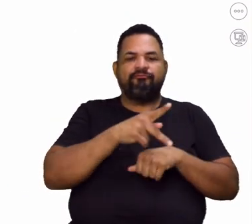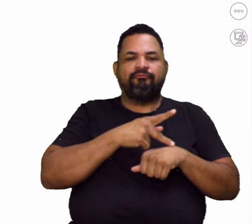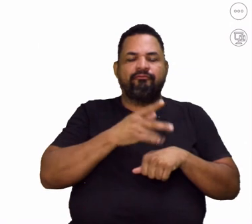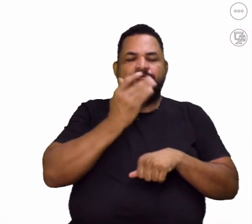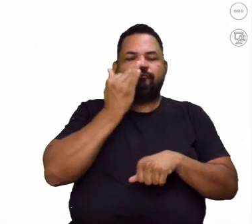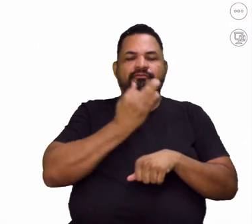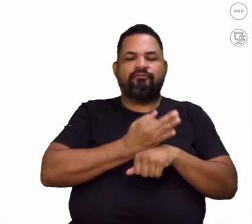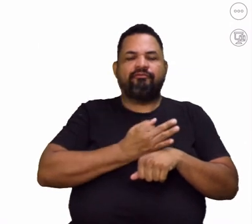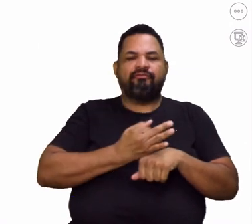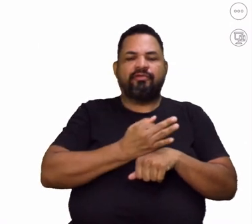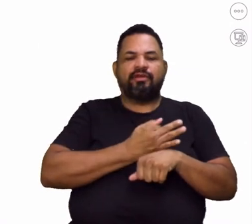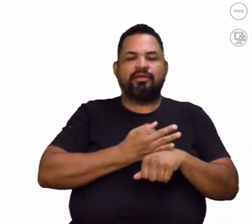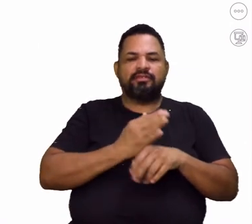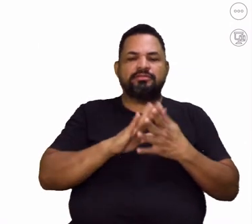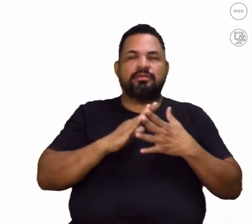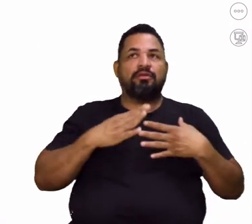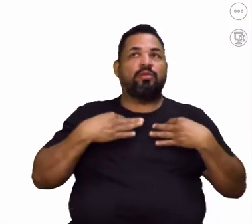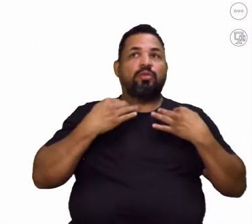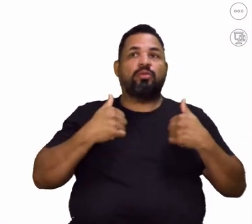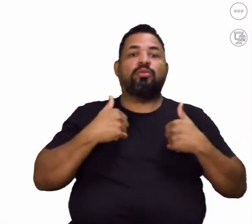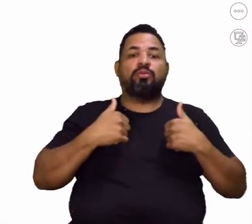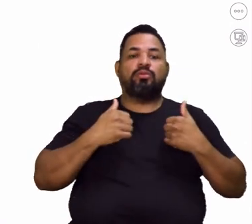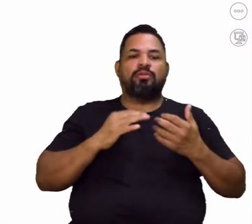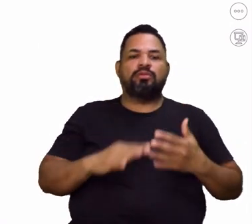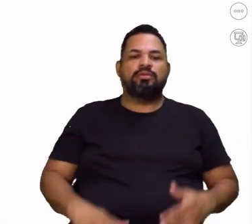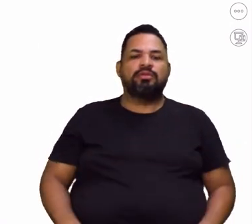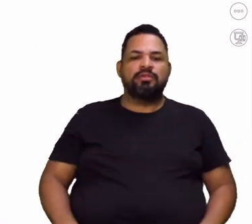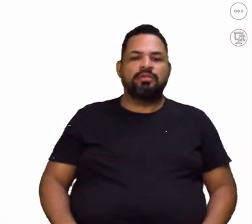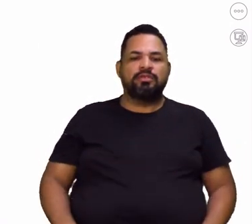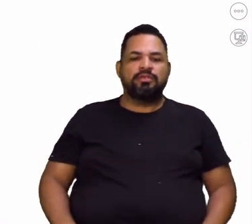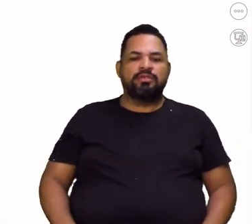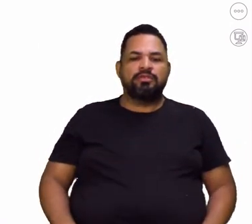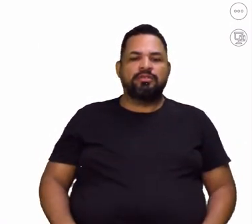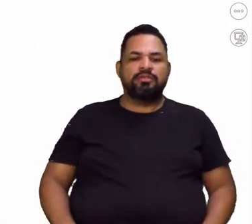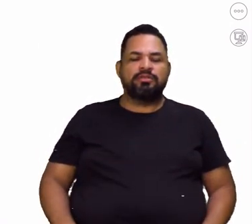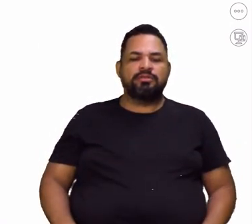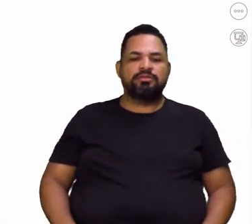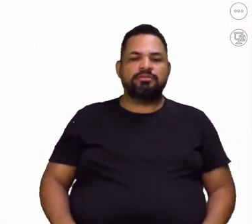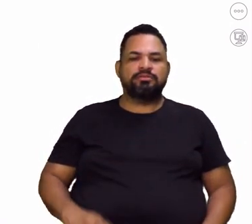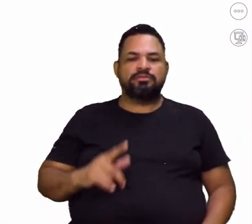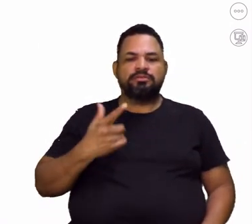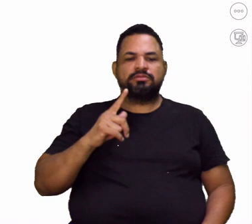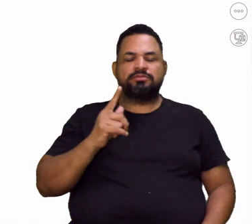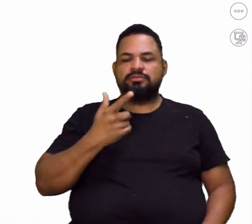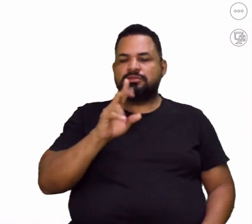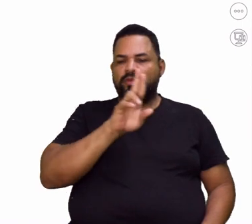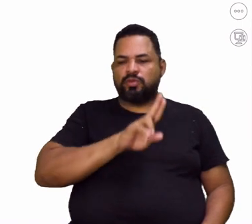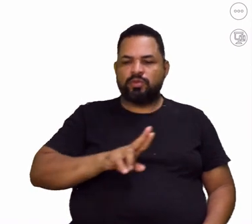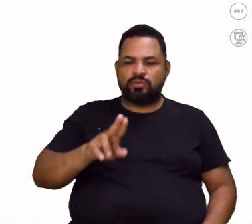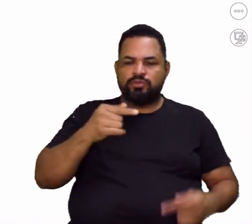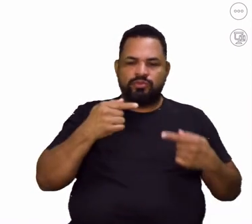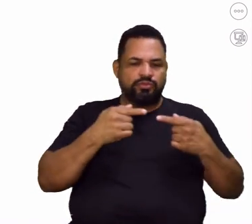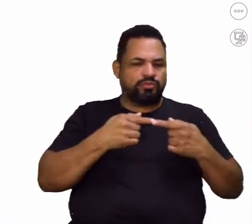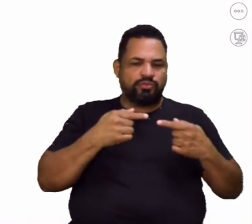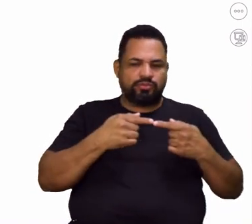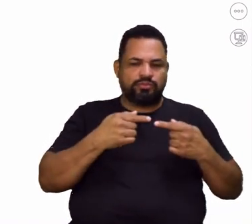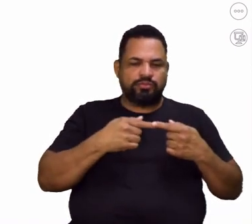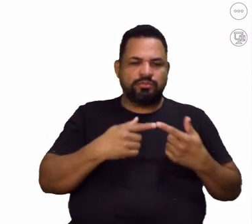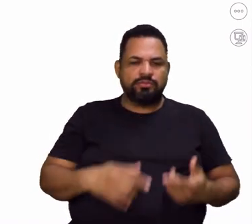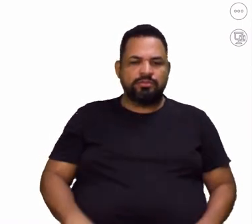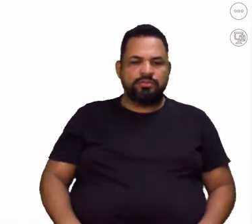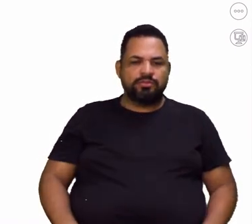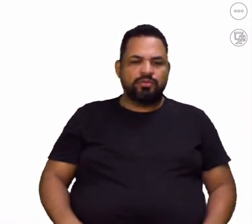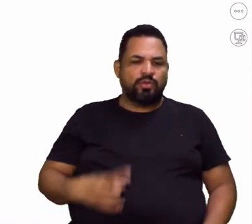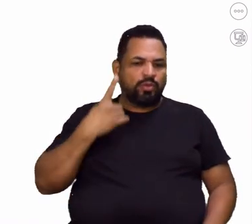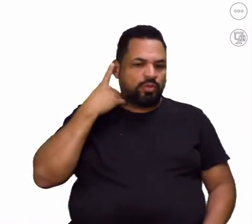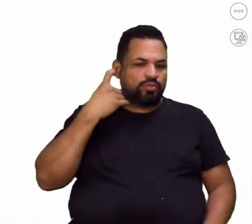Na popular? Variante popular, chegou as férias, graças a Deus. Aí não está fazendo uso da concordância. No